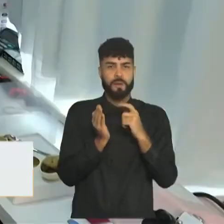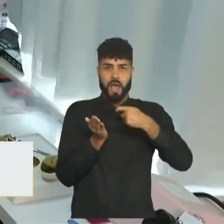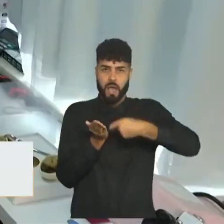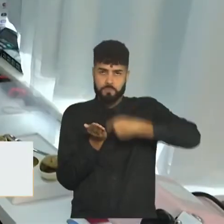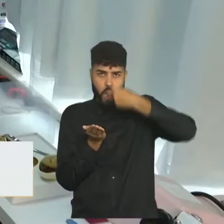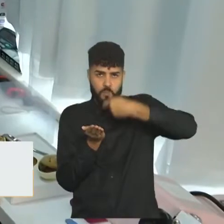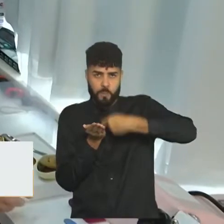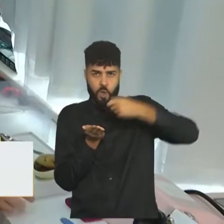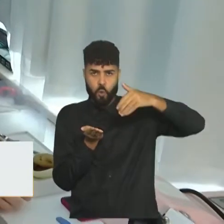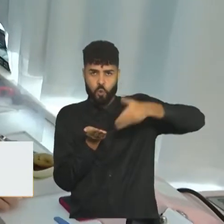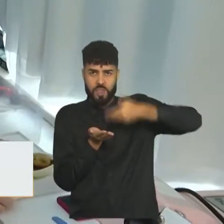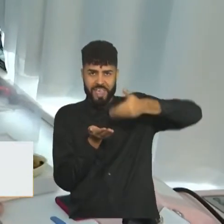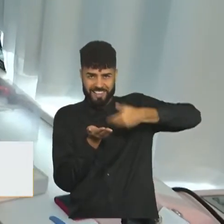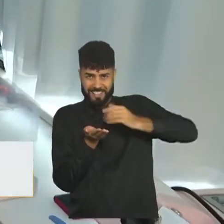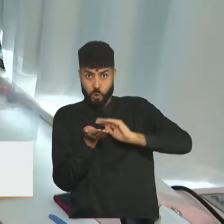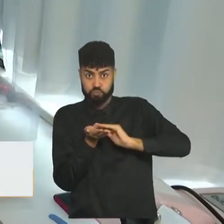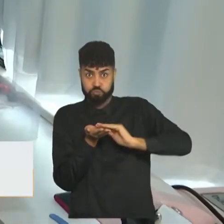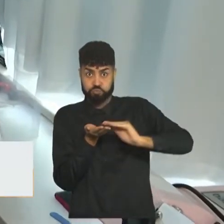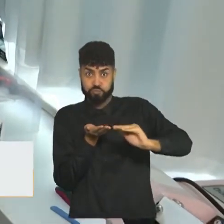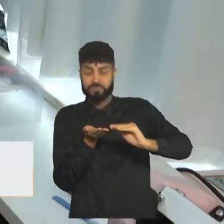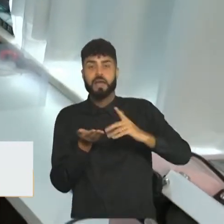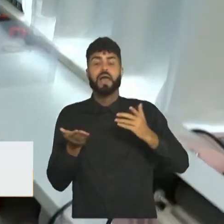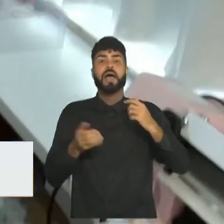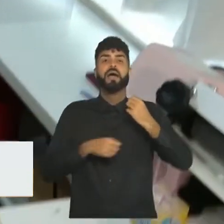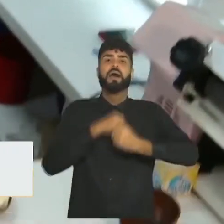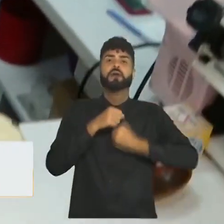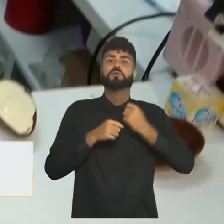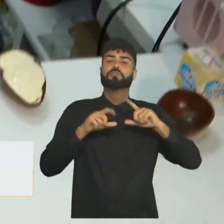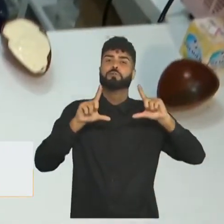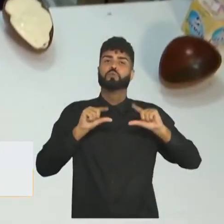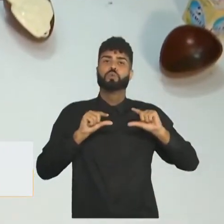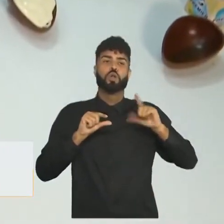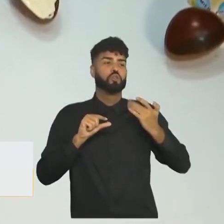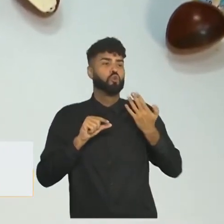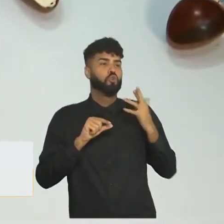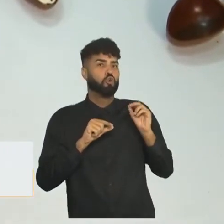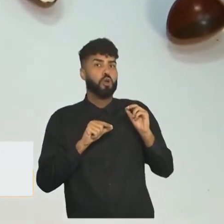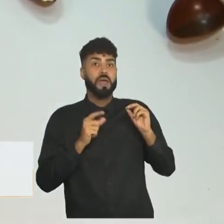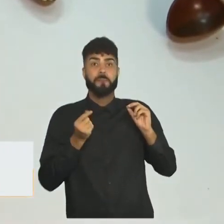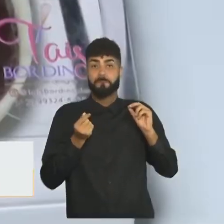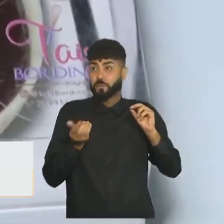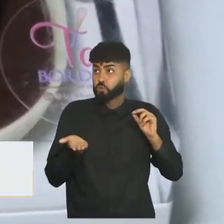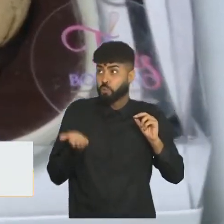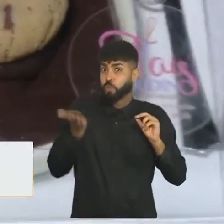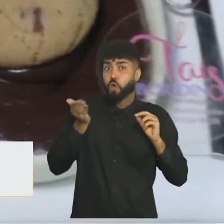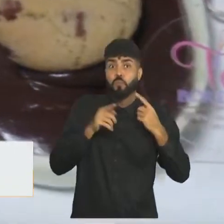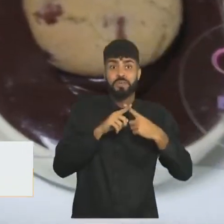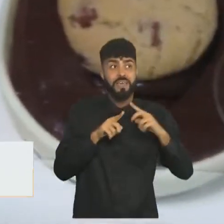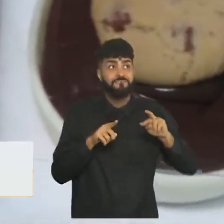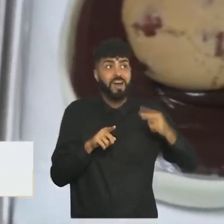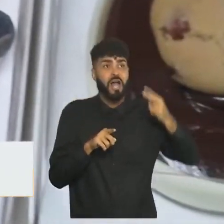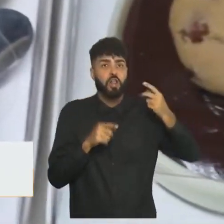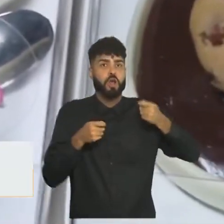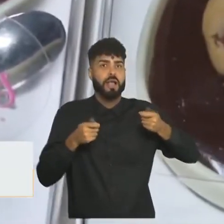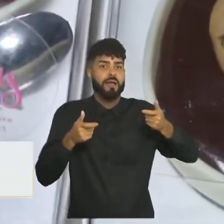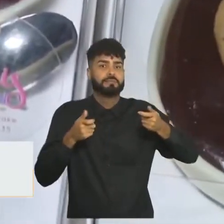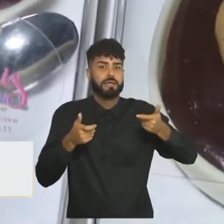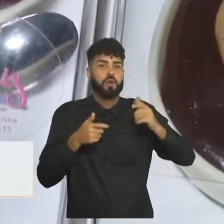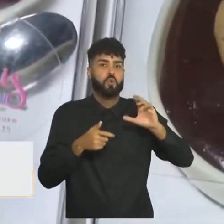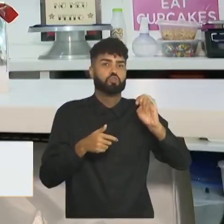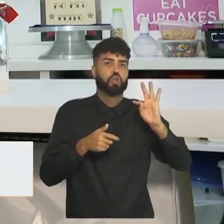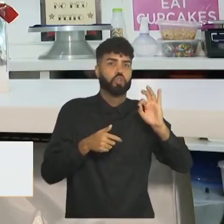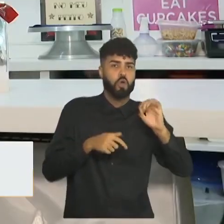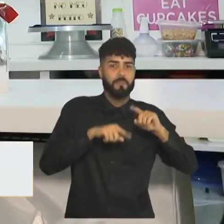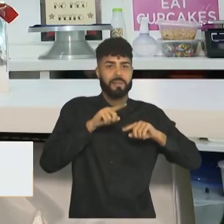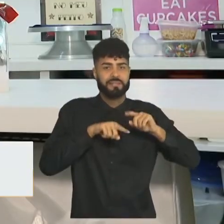colher. Este ano, ela teve que diminuir a margem de lucro e subir os preços por causa do aumento nos custos das